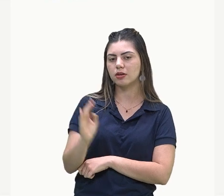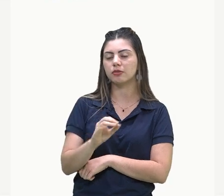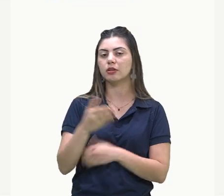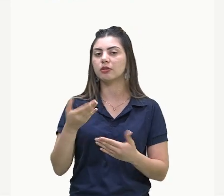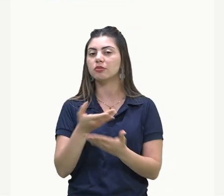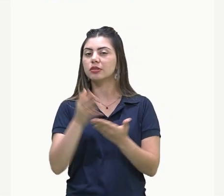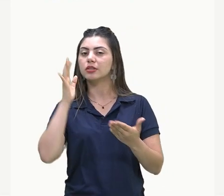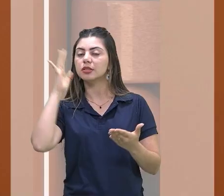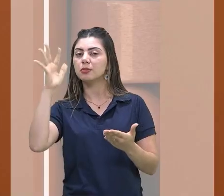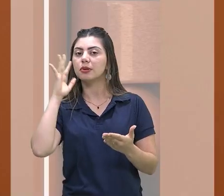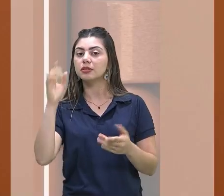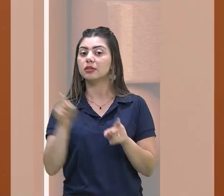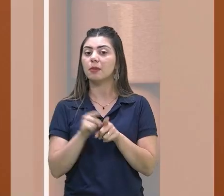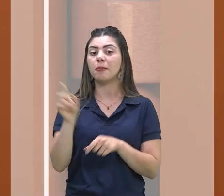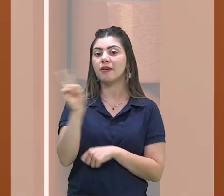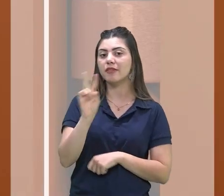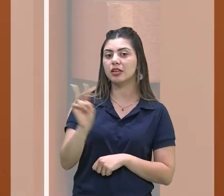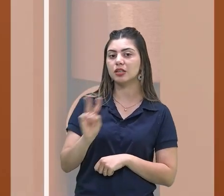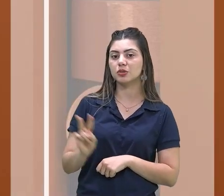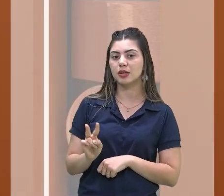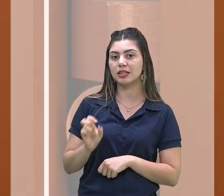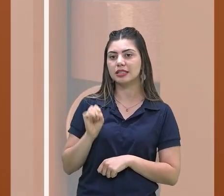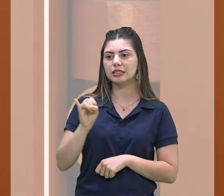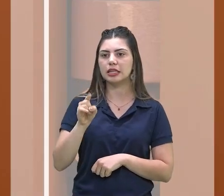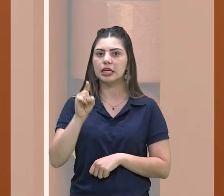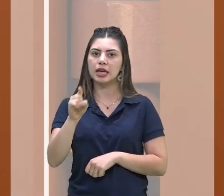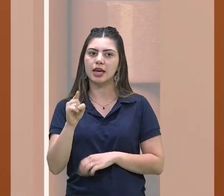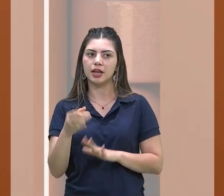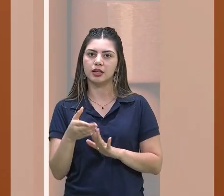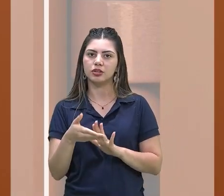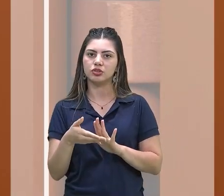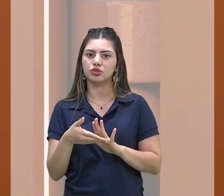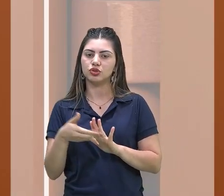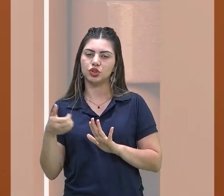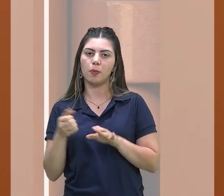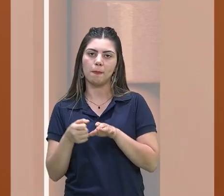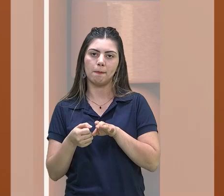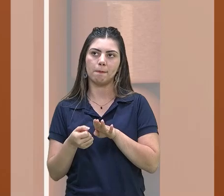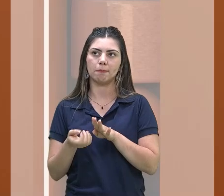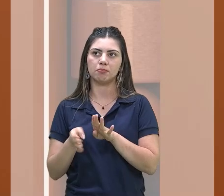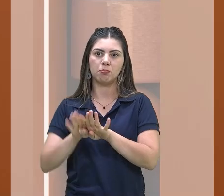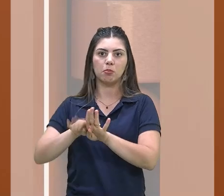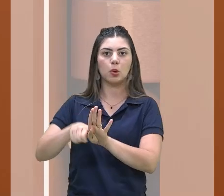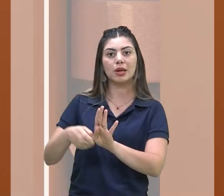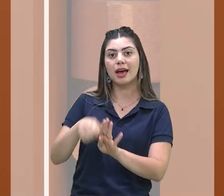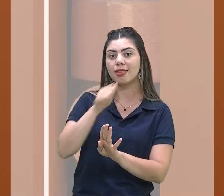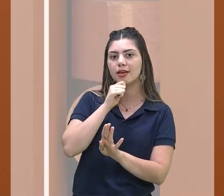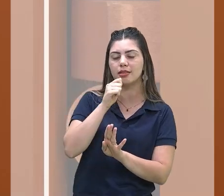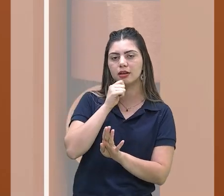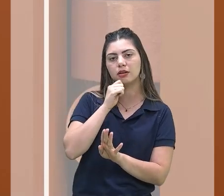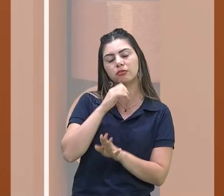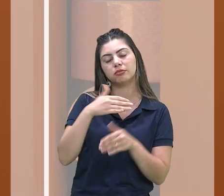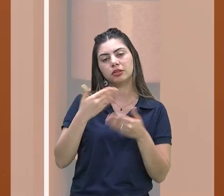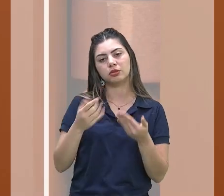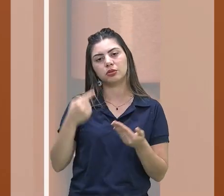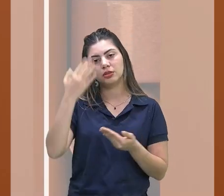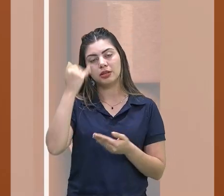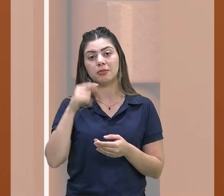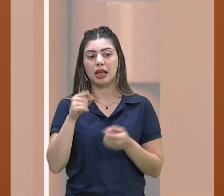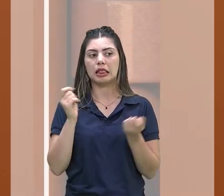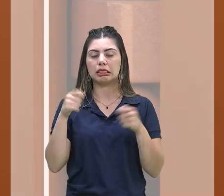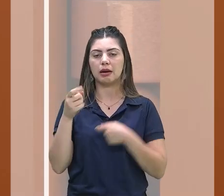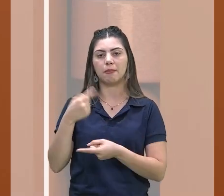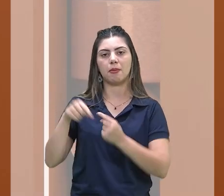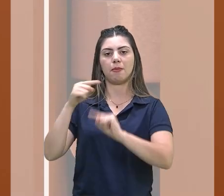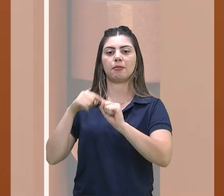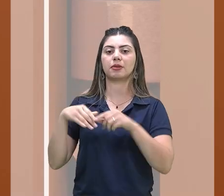Imagine até mesmo a Venezuela, se não estivesse suspenso, o desenvolvimento maior ainda desses países que fazem parte do Mercosul.